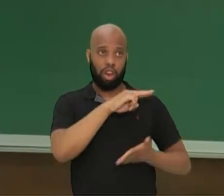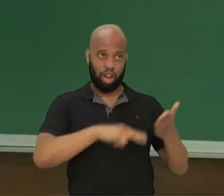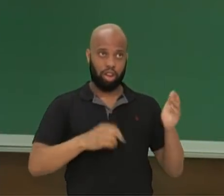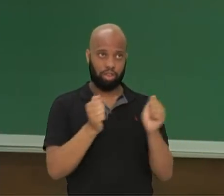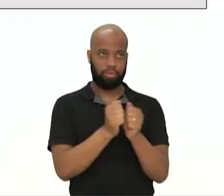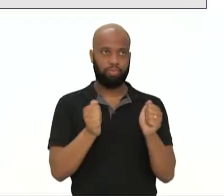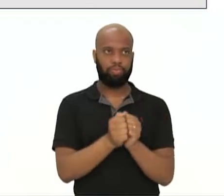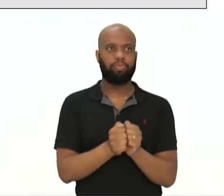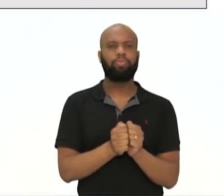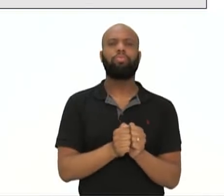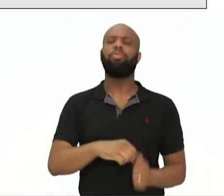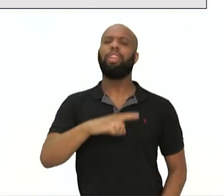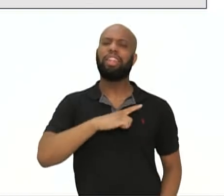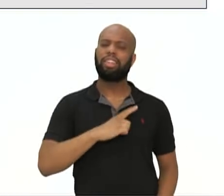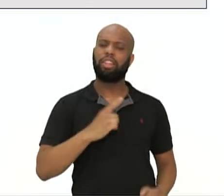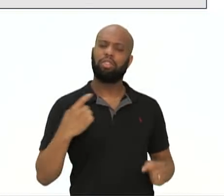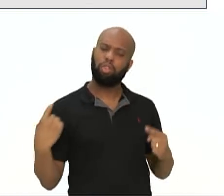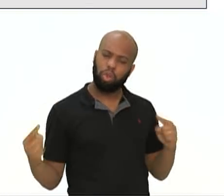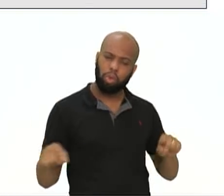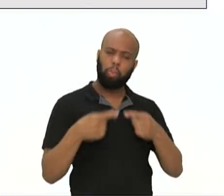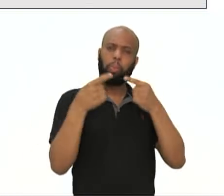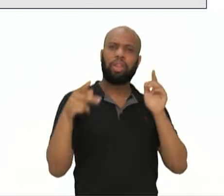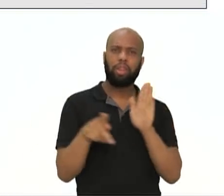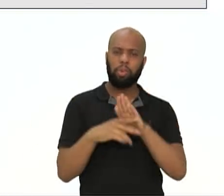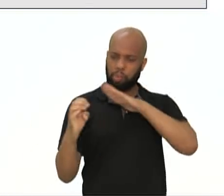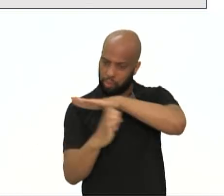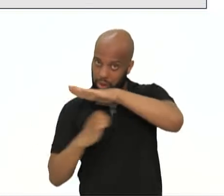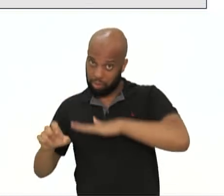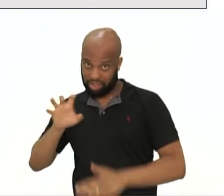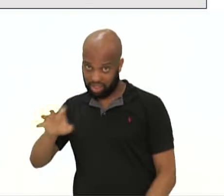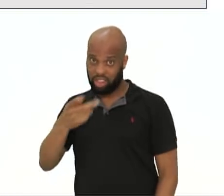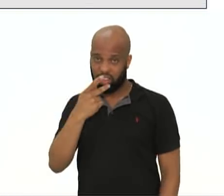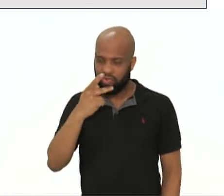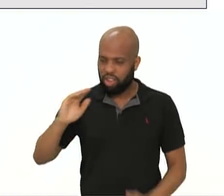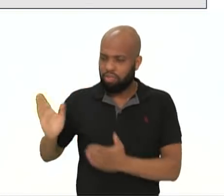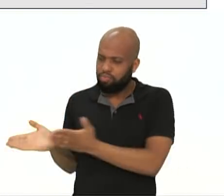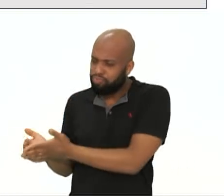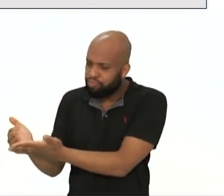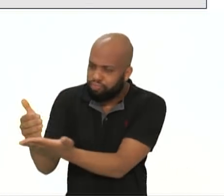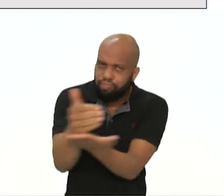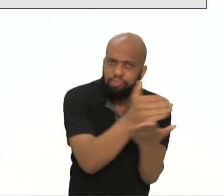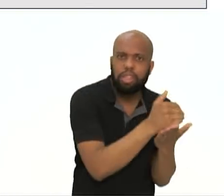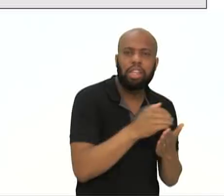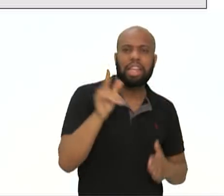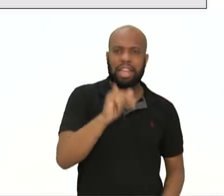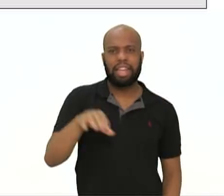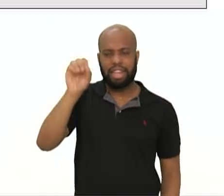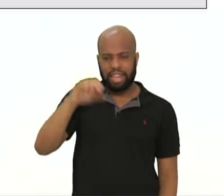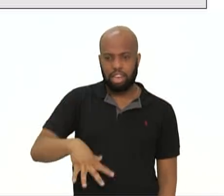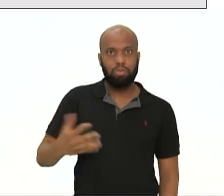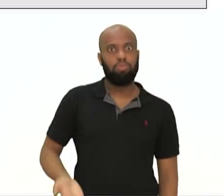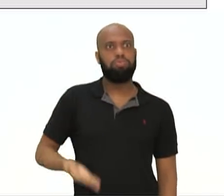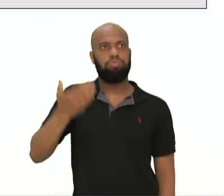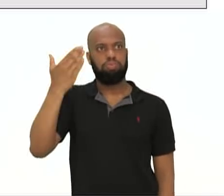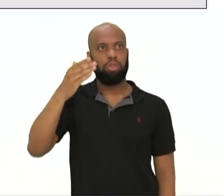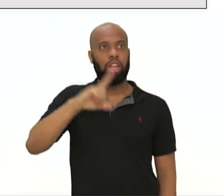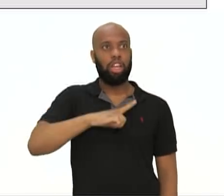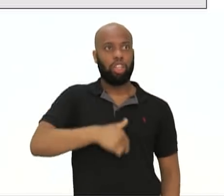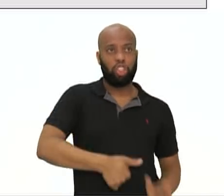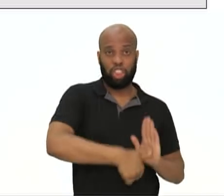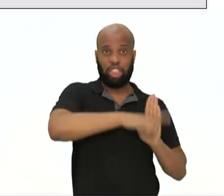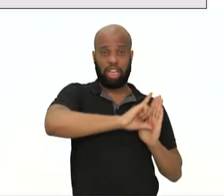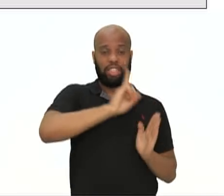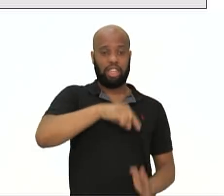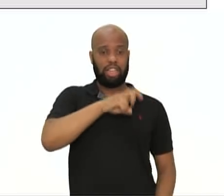juntos? Ainda de acordo com a Colurb, a quantidade total de lixo aumentou na cidade. fora de